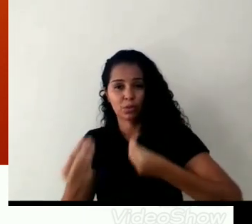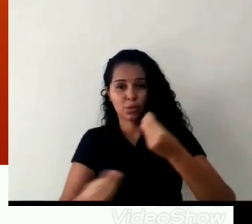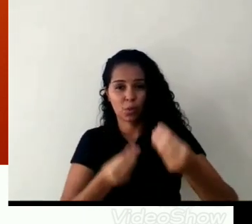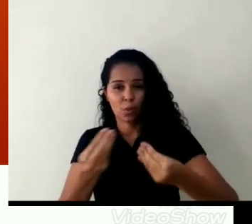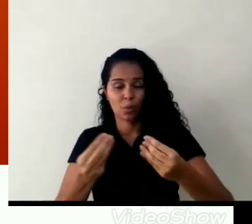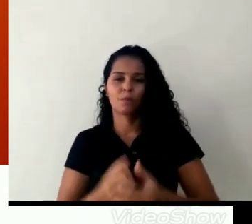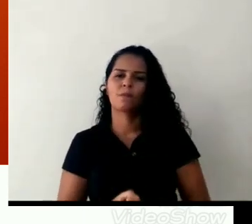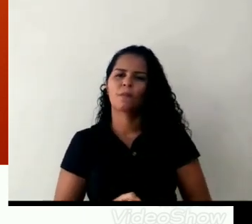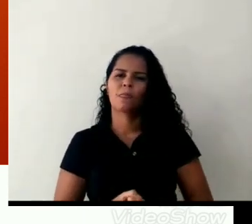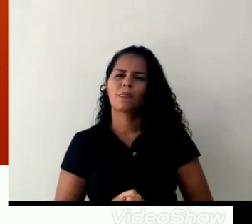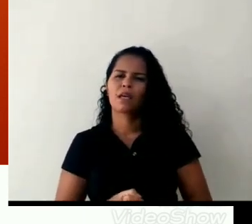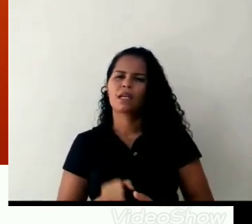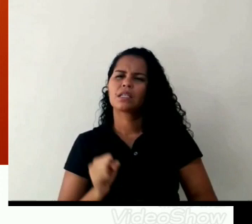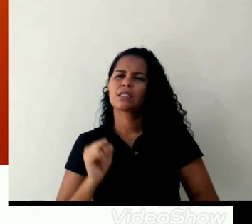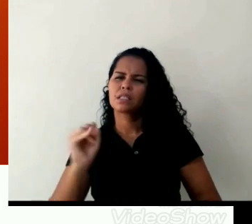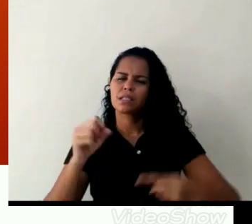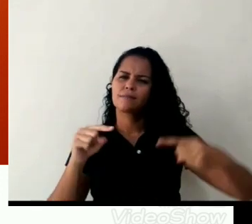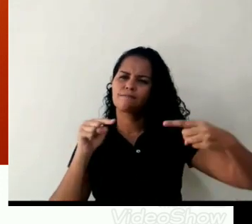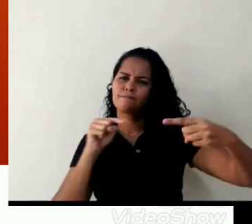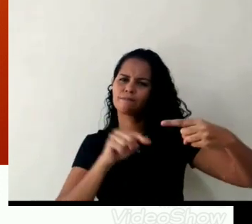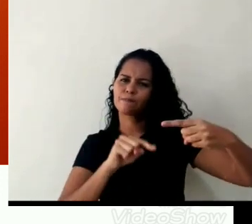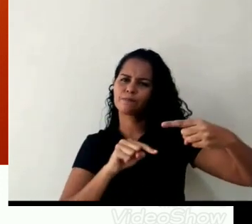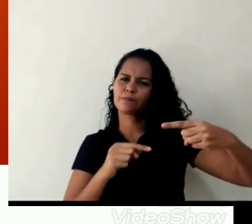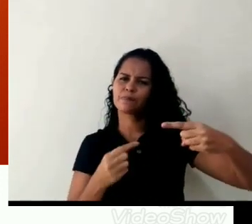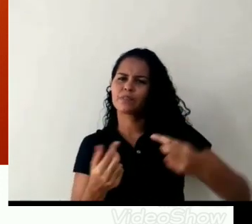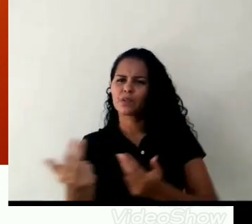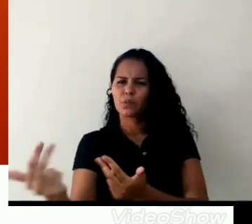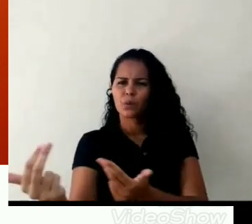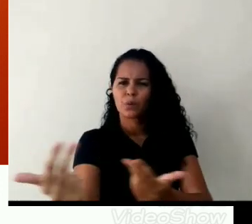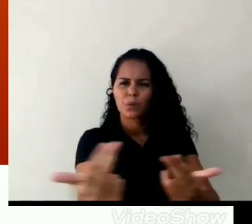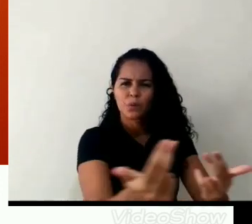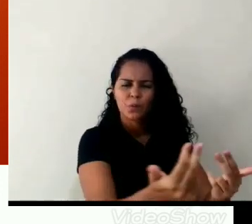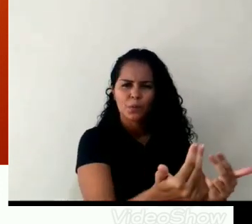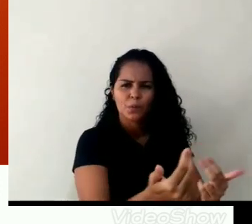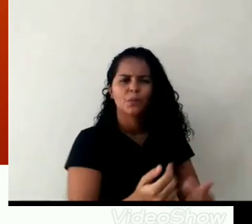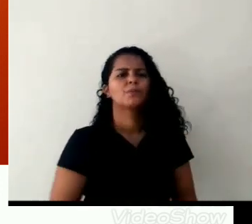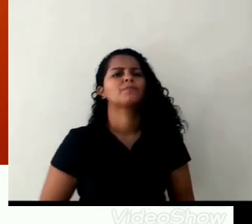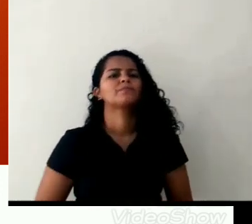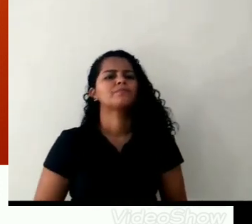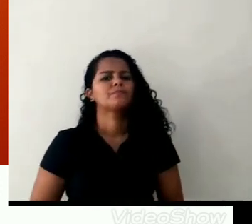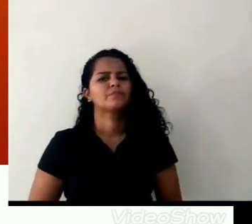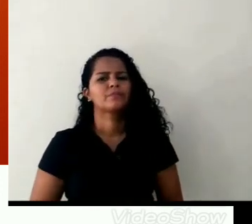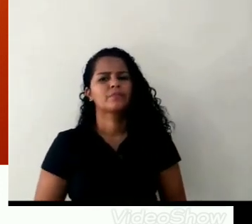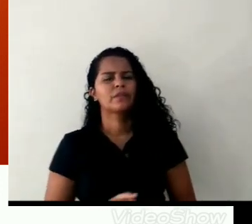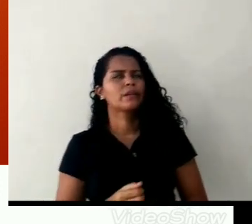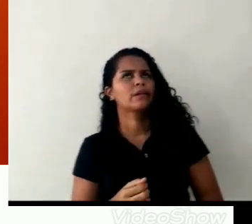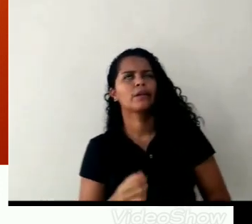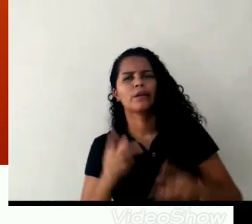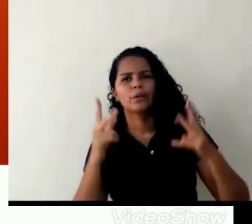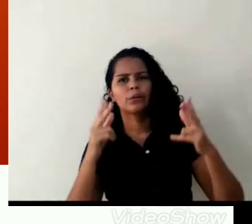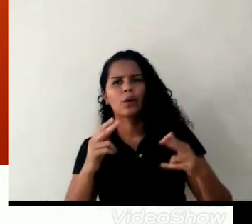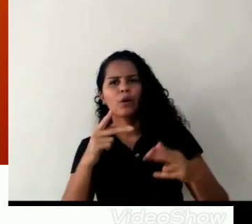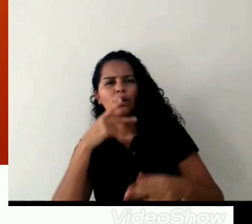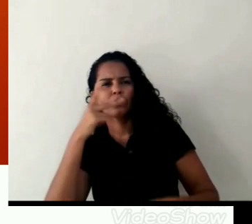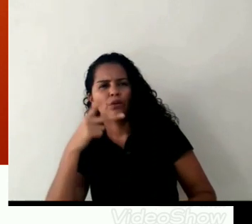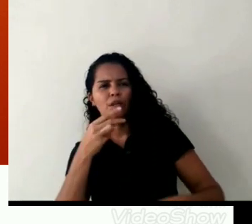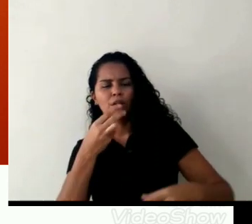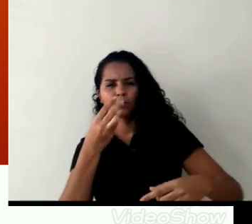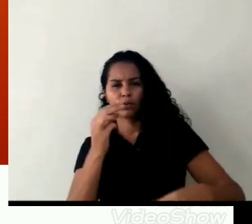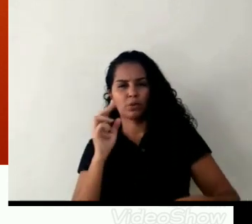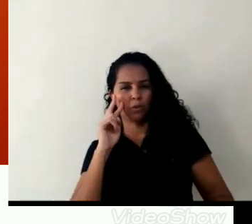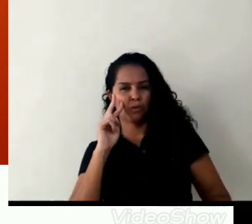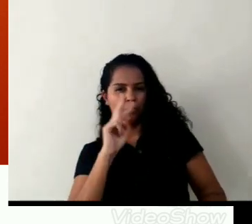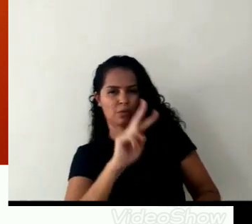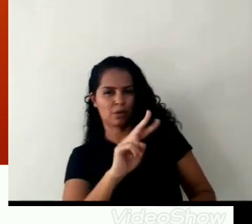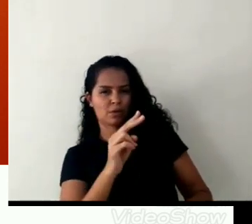soma que está sendo proposta aí, 3 oitavos mais 2 oitavos, é muito simples de fazer essa soma. É como se eu